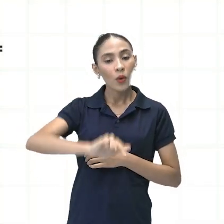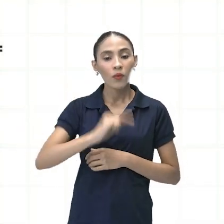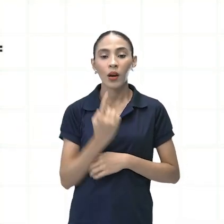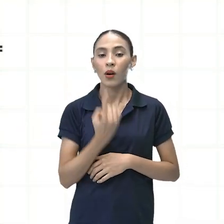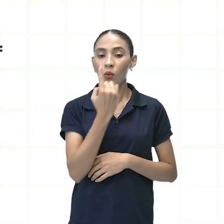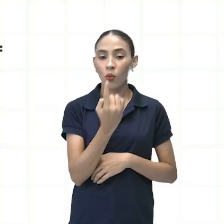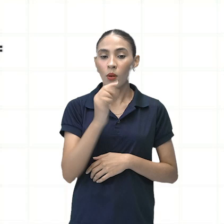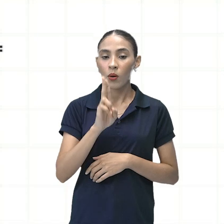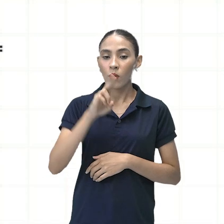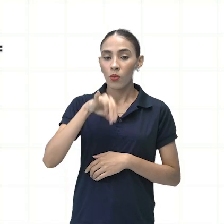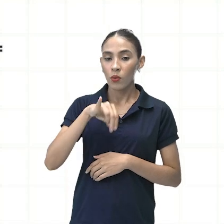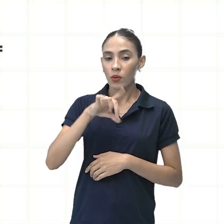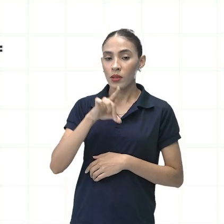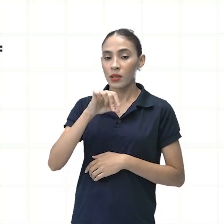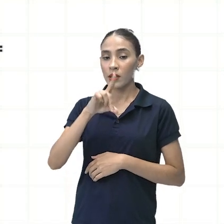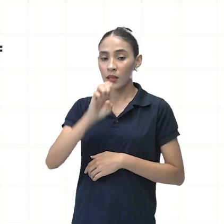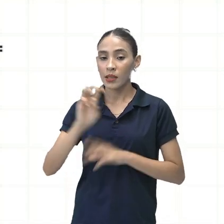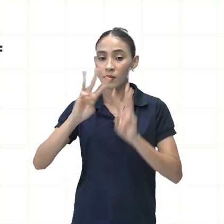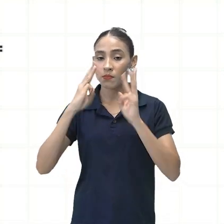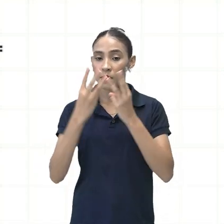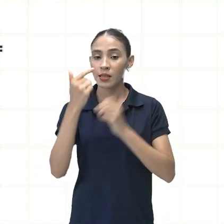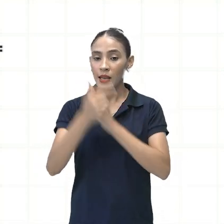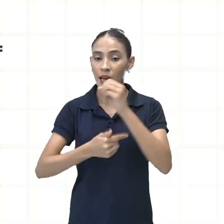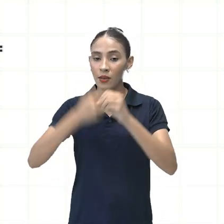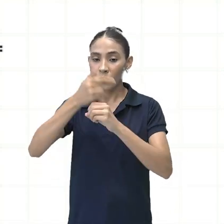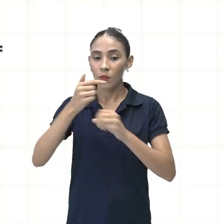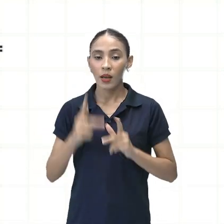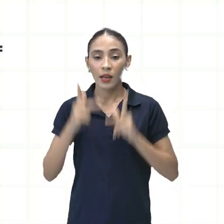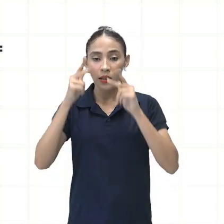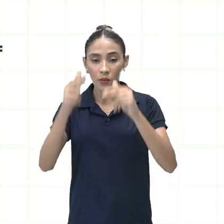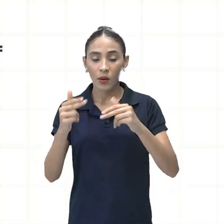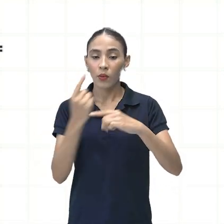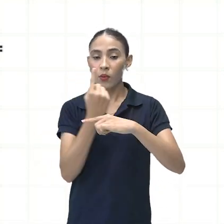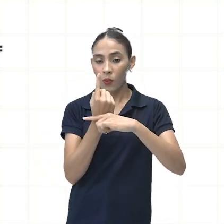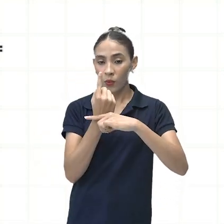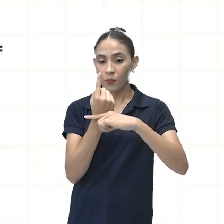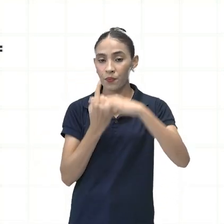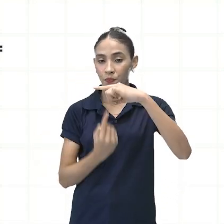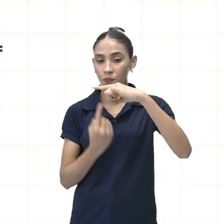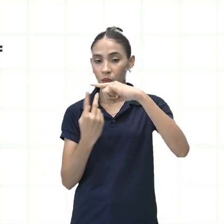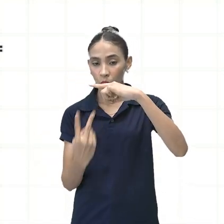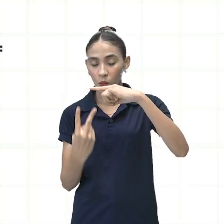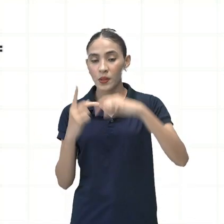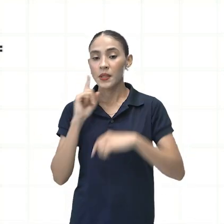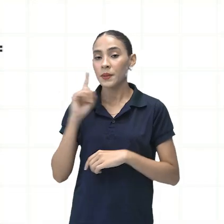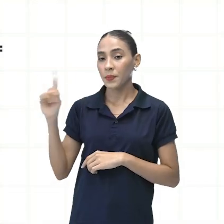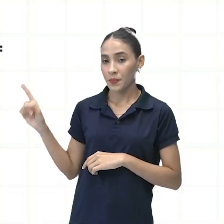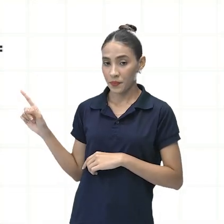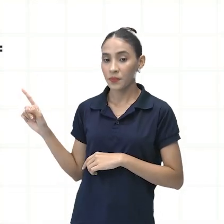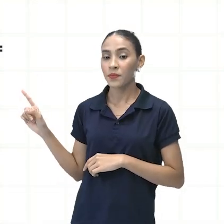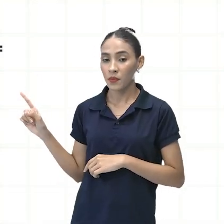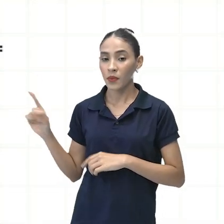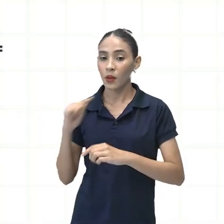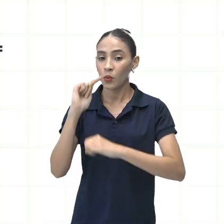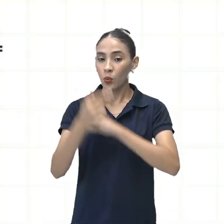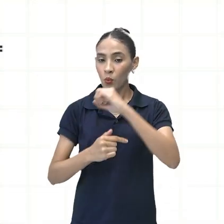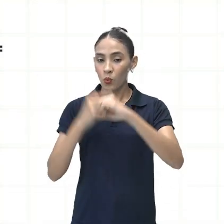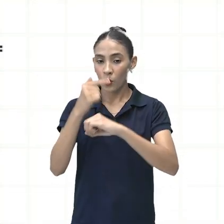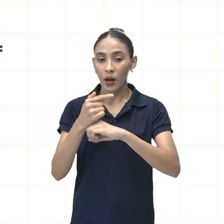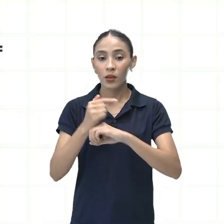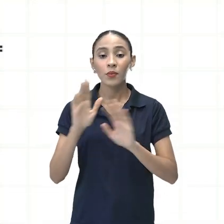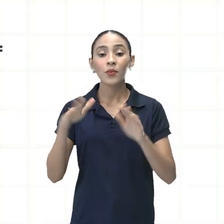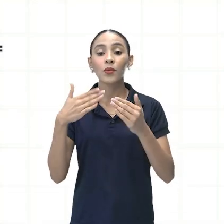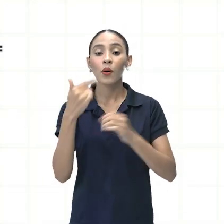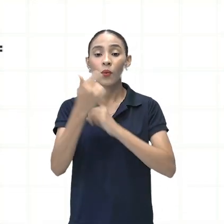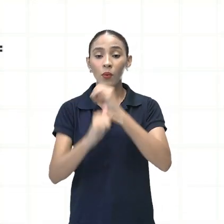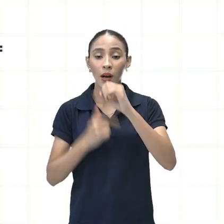Uma unidade de massa atômica é igual a 1 sobre 12 do átomo que